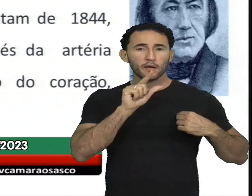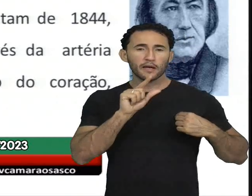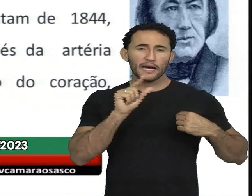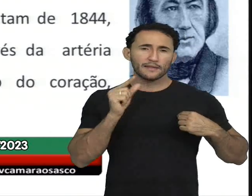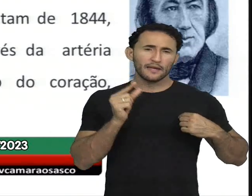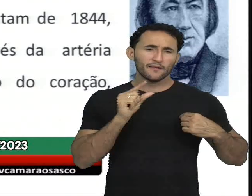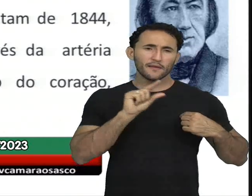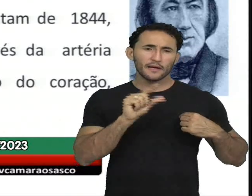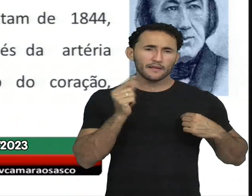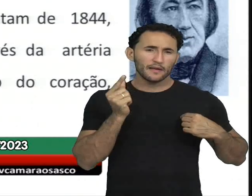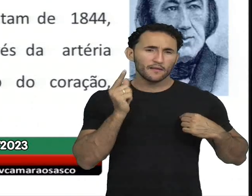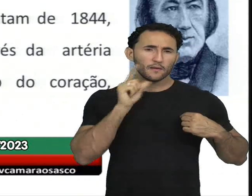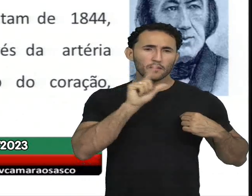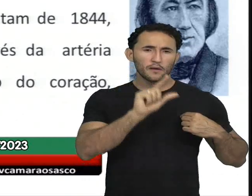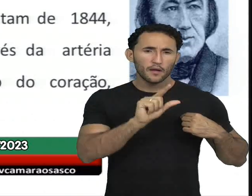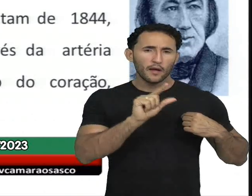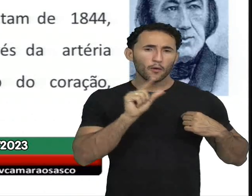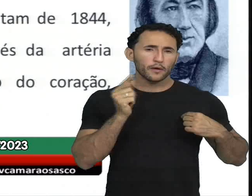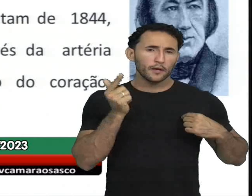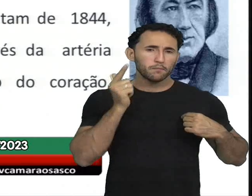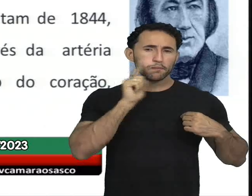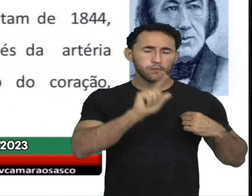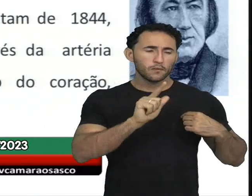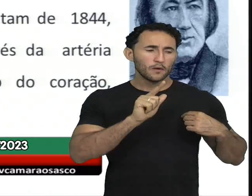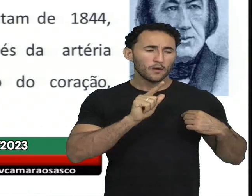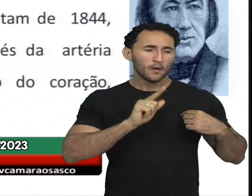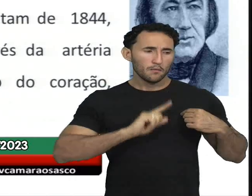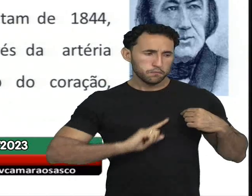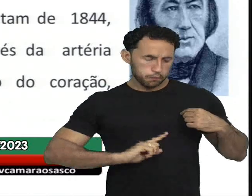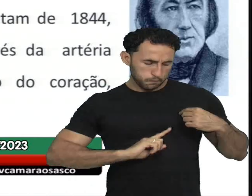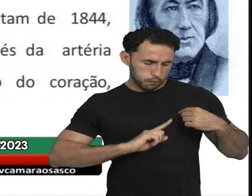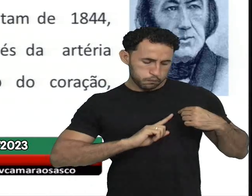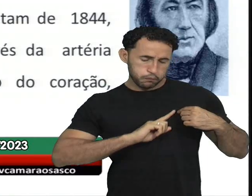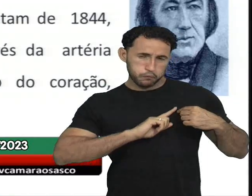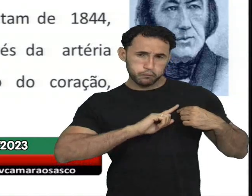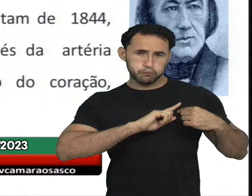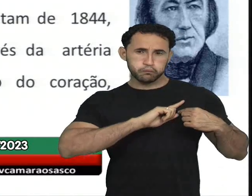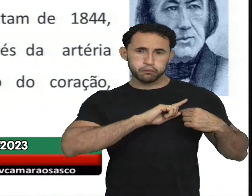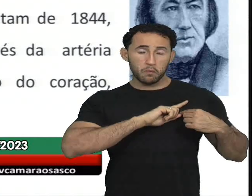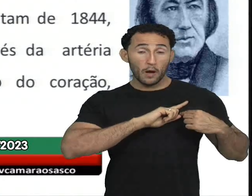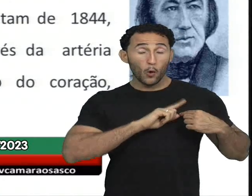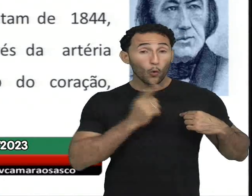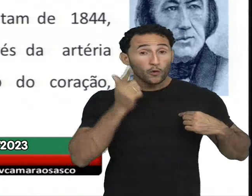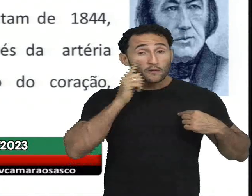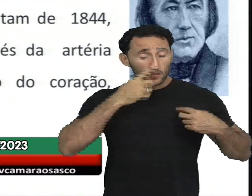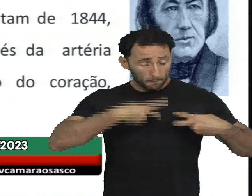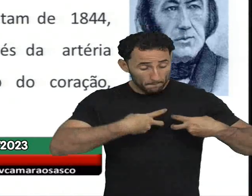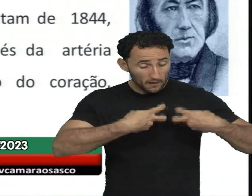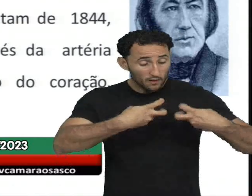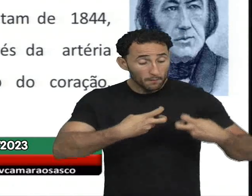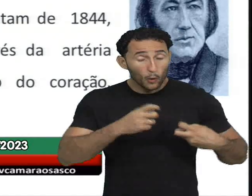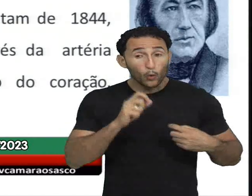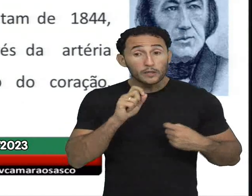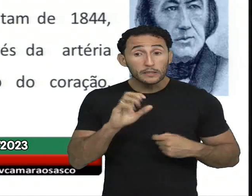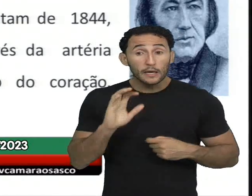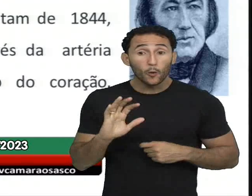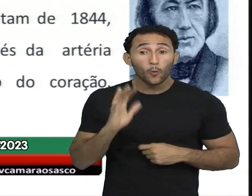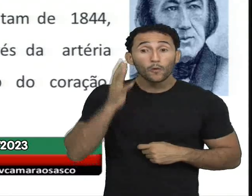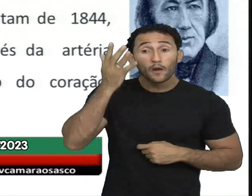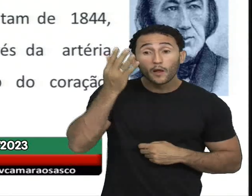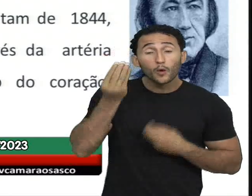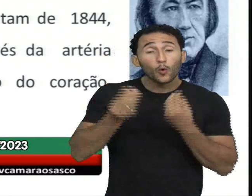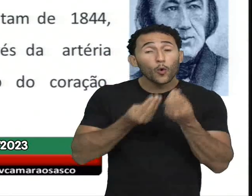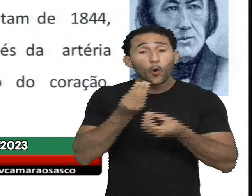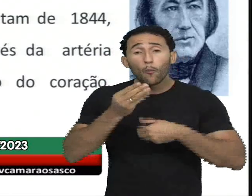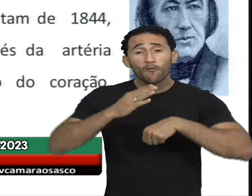e injetar contraste para fazer o estudo, para fazer a imagem desse vaso, para saber o que a gente precisa fazer